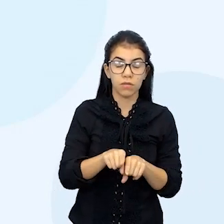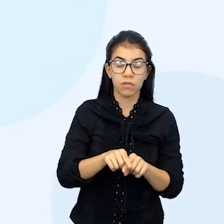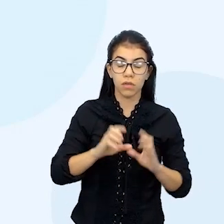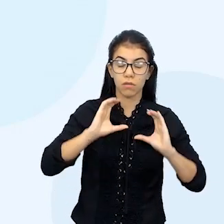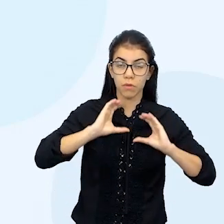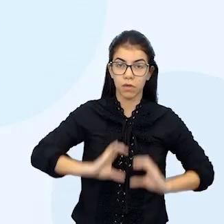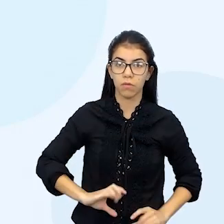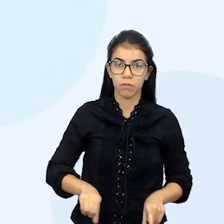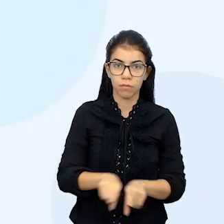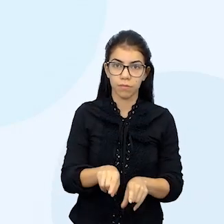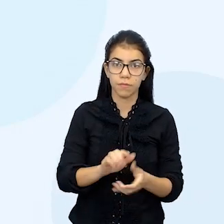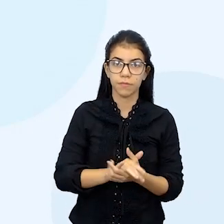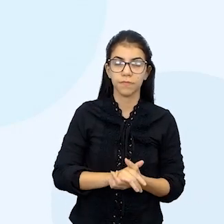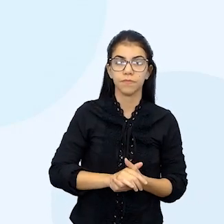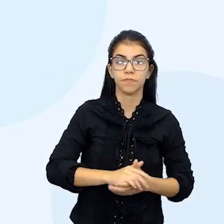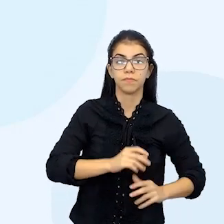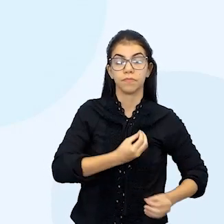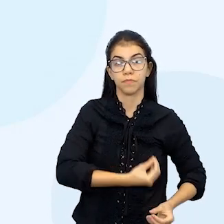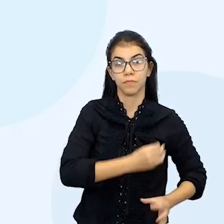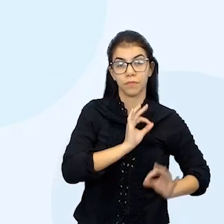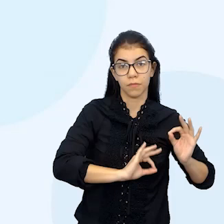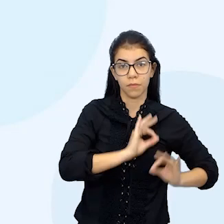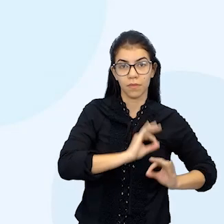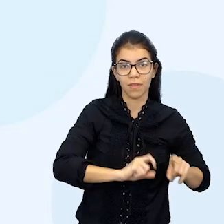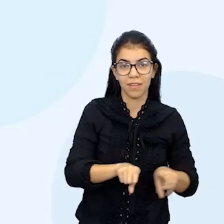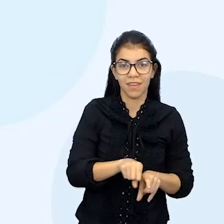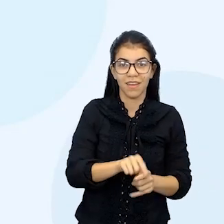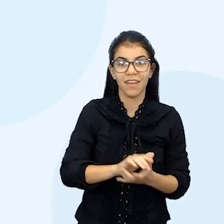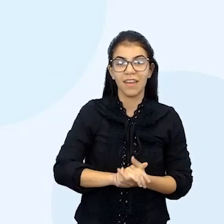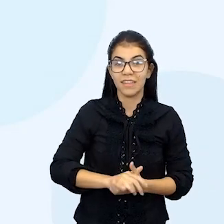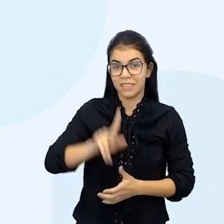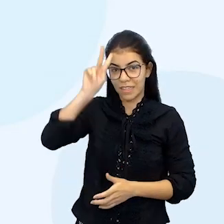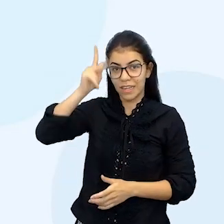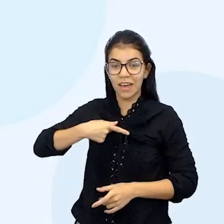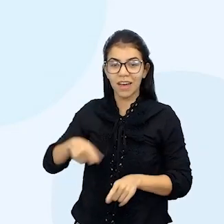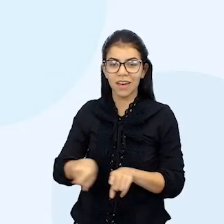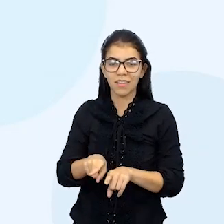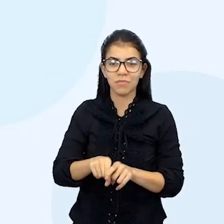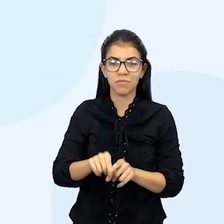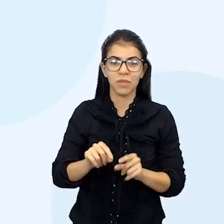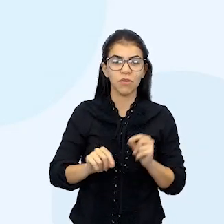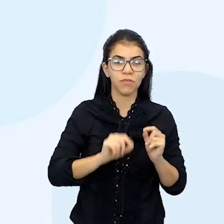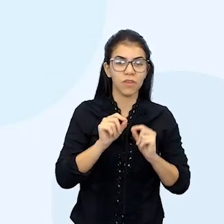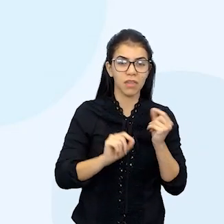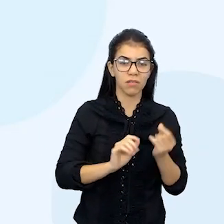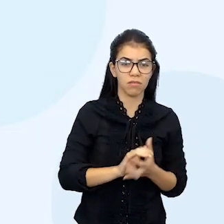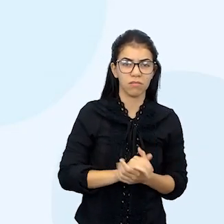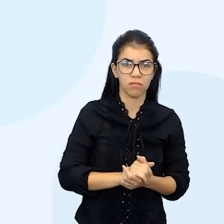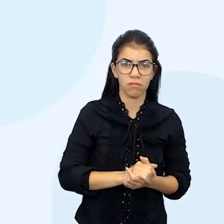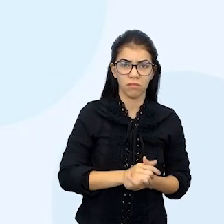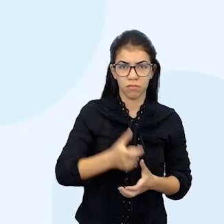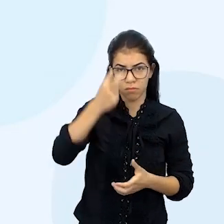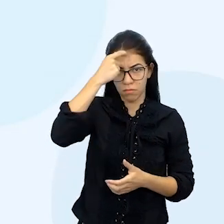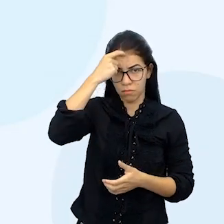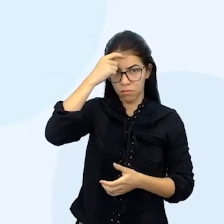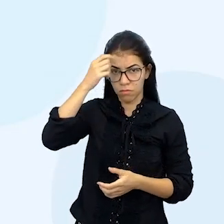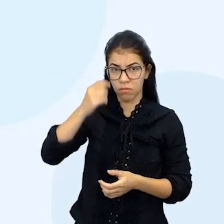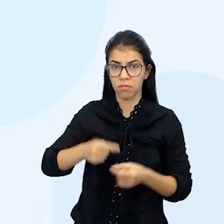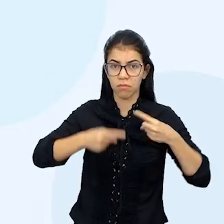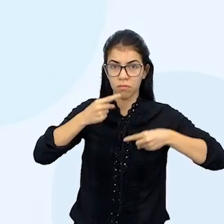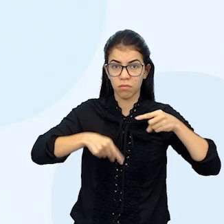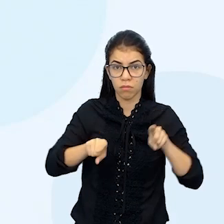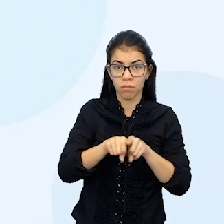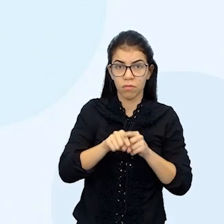cidadania e ao seu projeto de vida com liberdade, autonomia, consciência crítica e responsabilidade. E também trabalharemos, né, Kátia,